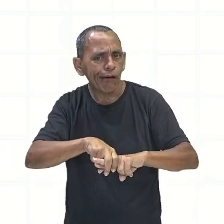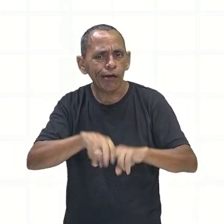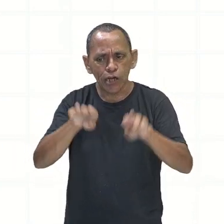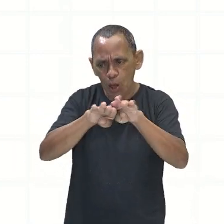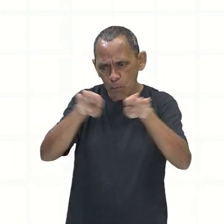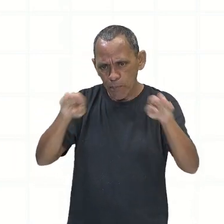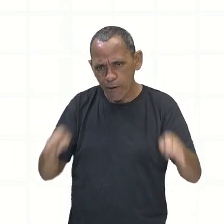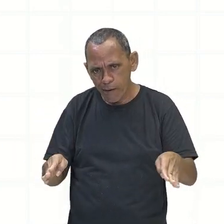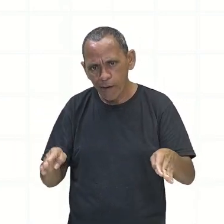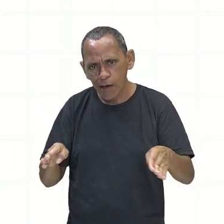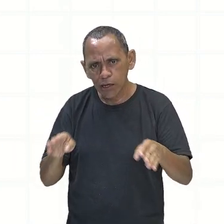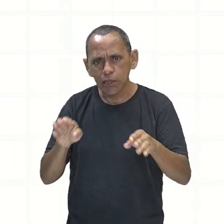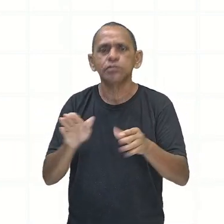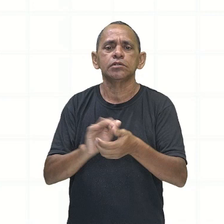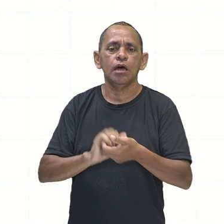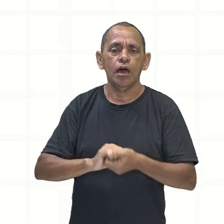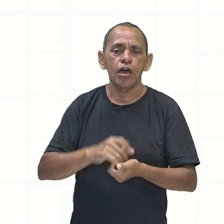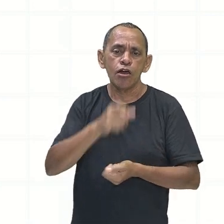geladeira,